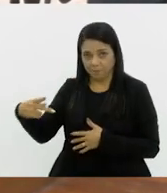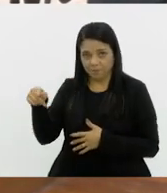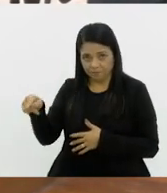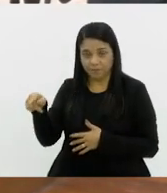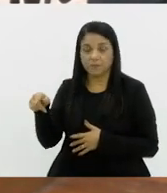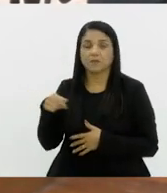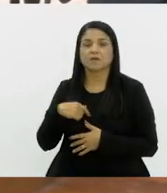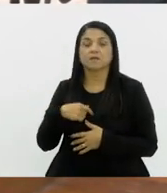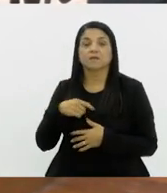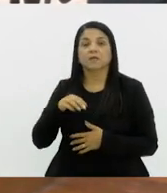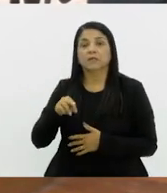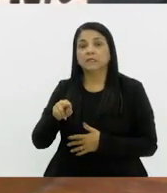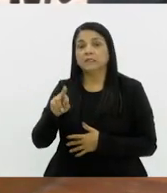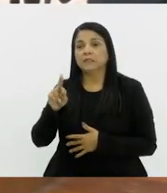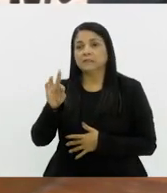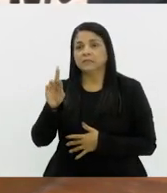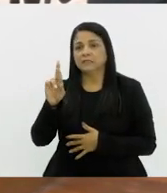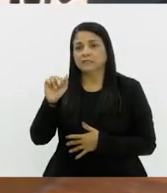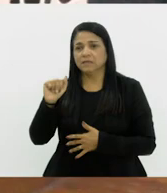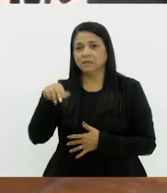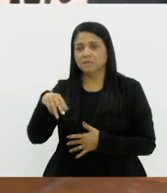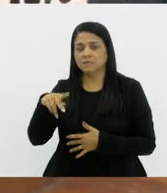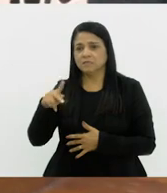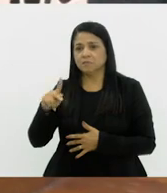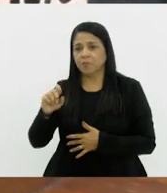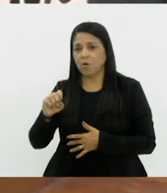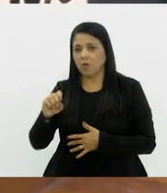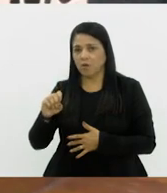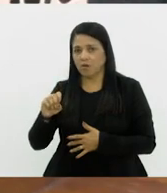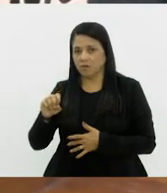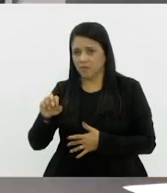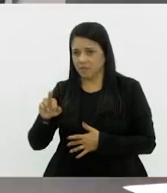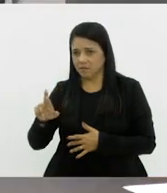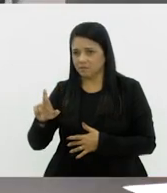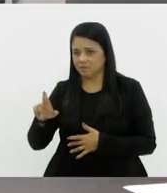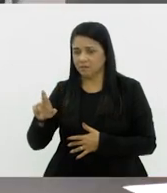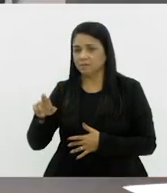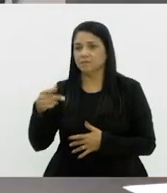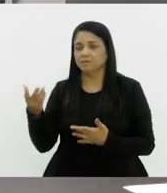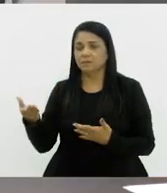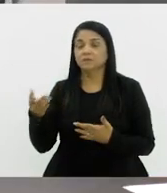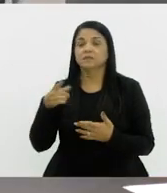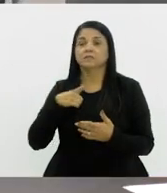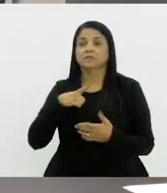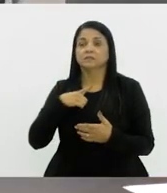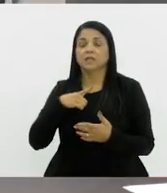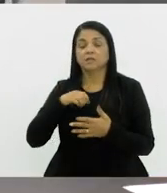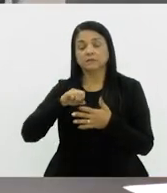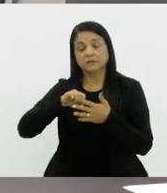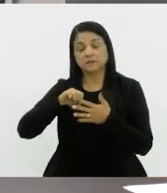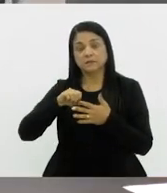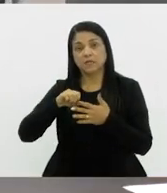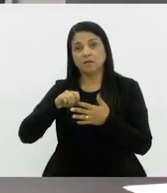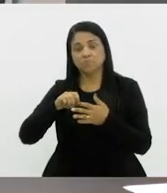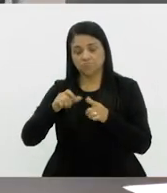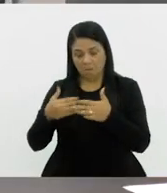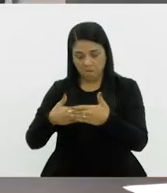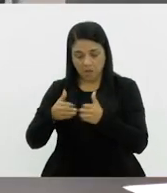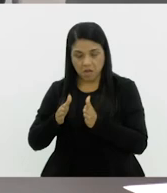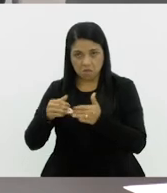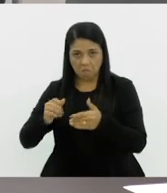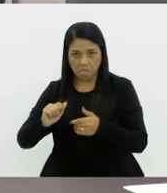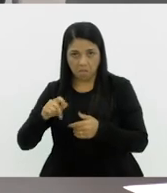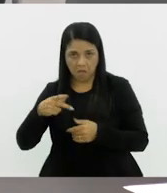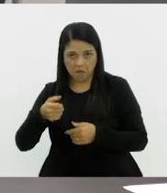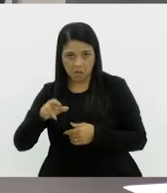mundo é obrigado a mostrar a foto do seu helicóptero, a matrícula do seu helicóptero, ter o transponder ligado, e a aeronáutica, na medida